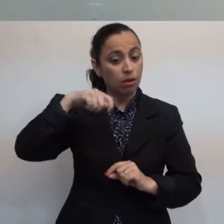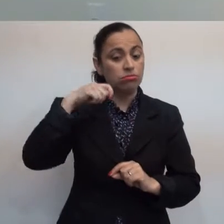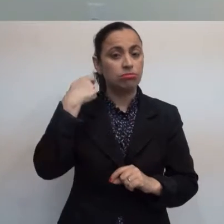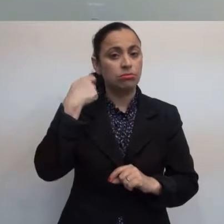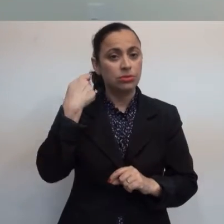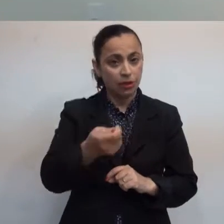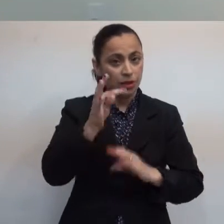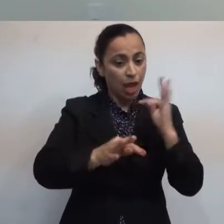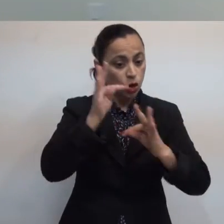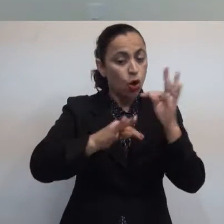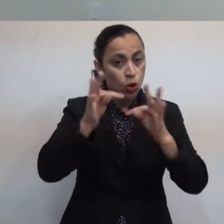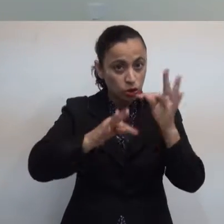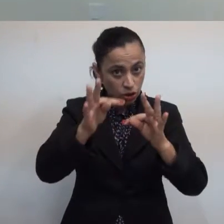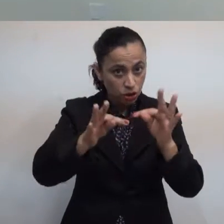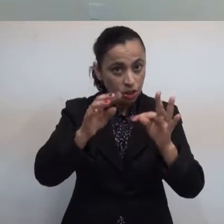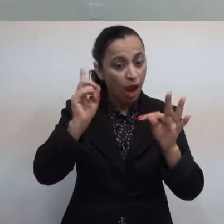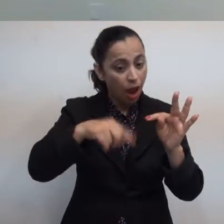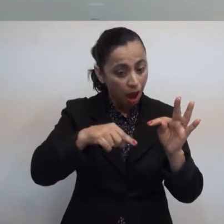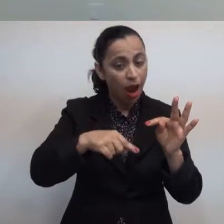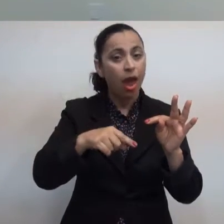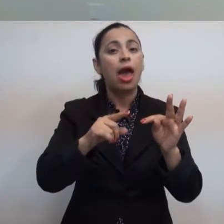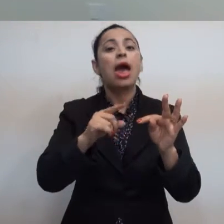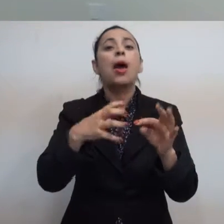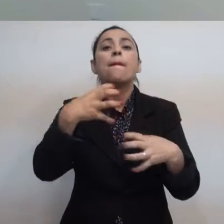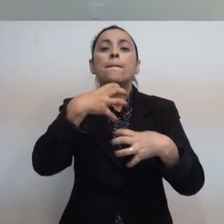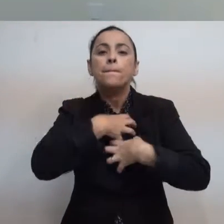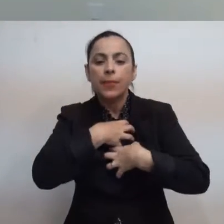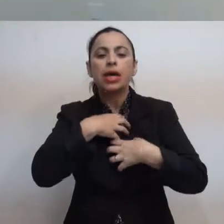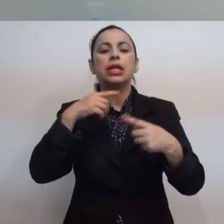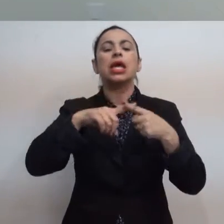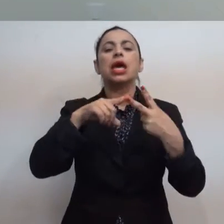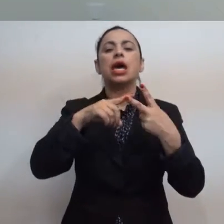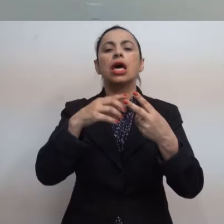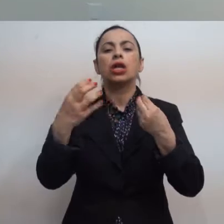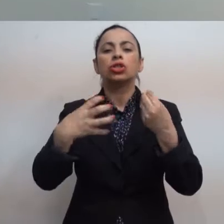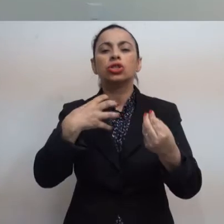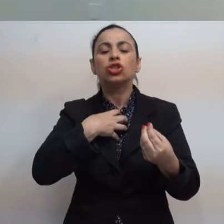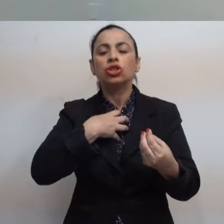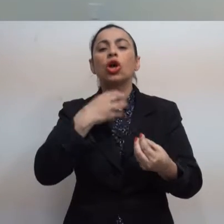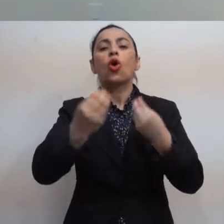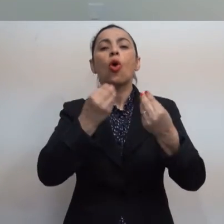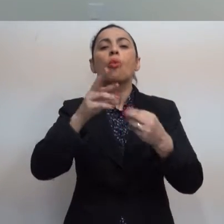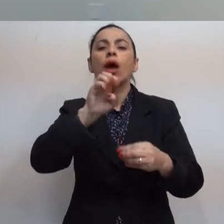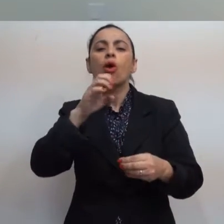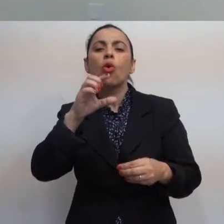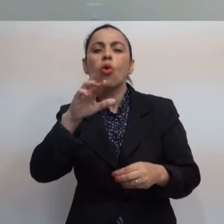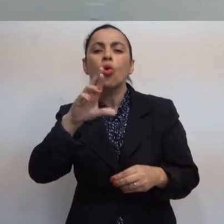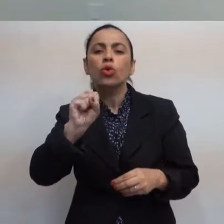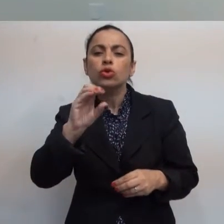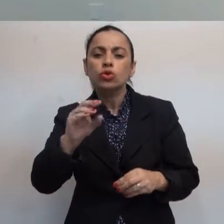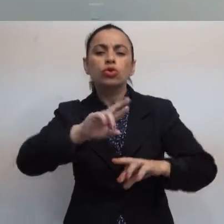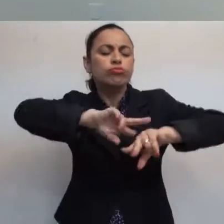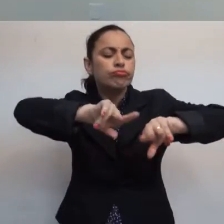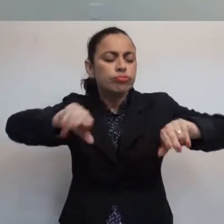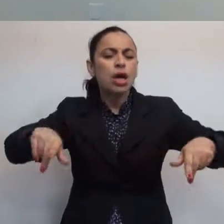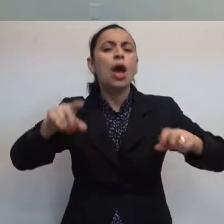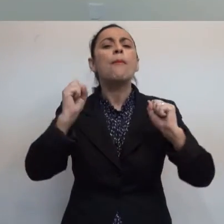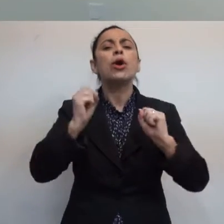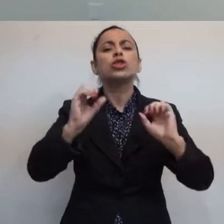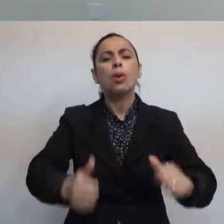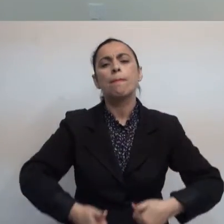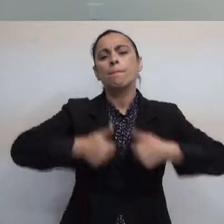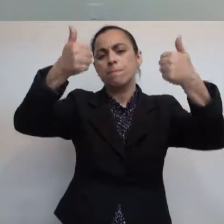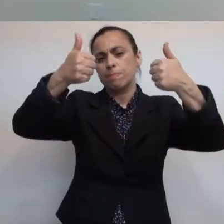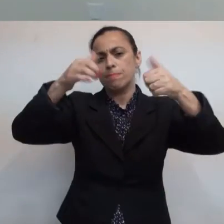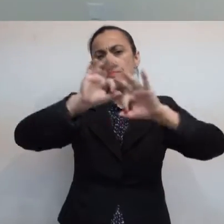seja, tecnologia são aquelas maneiras, formas e recursos que nós